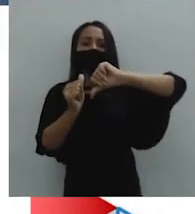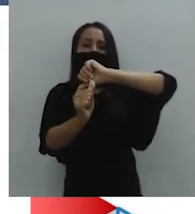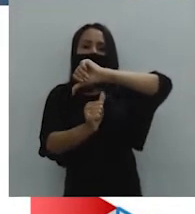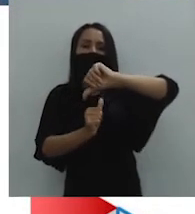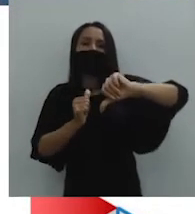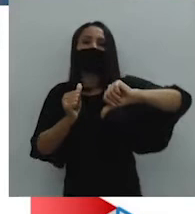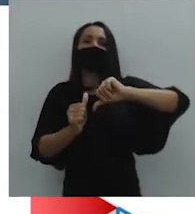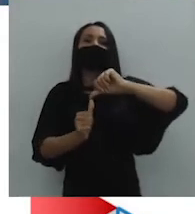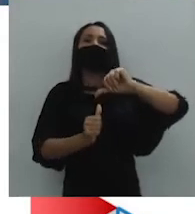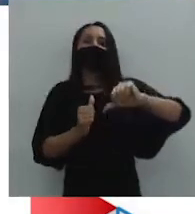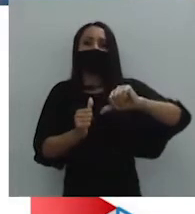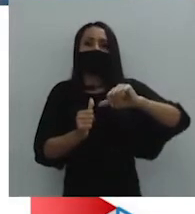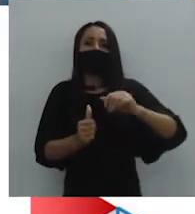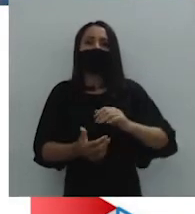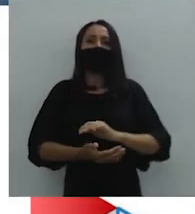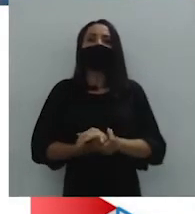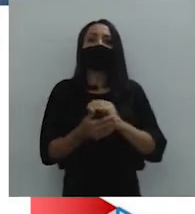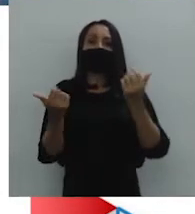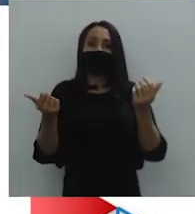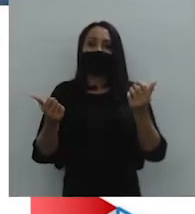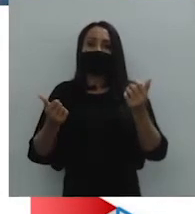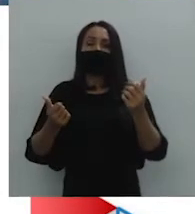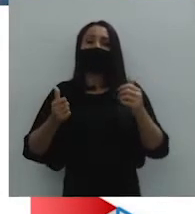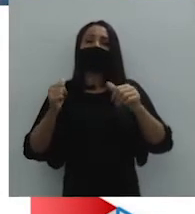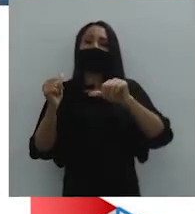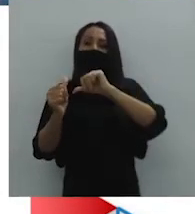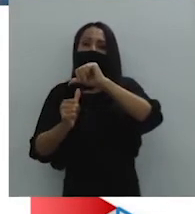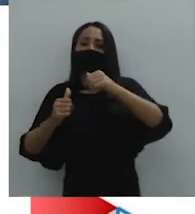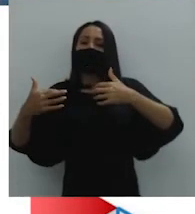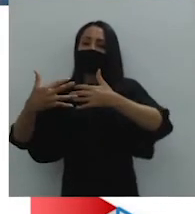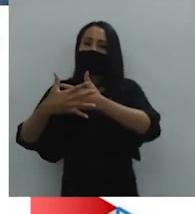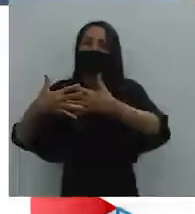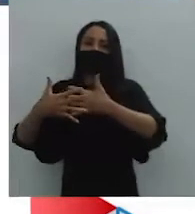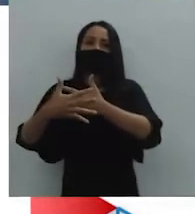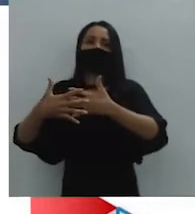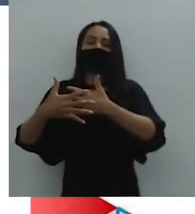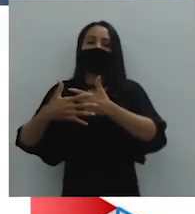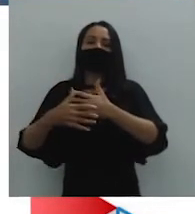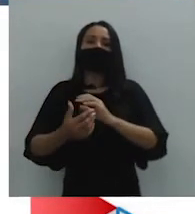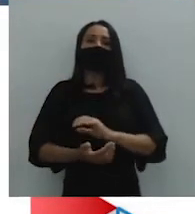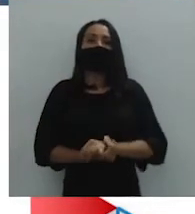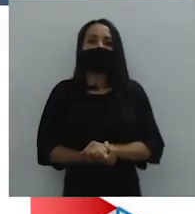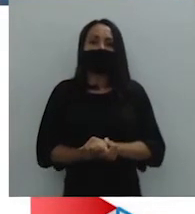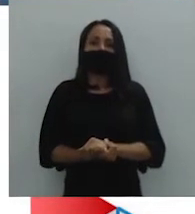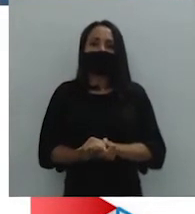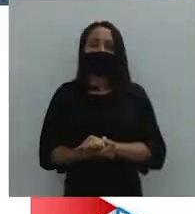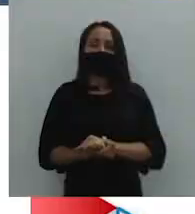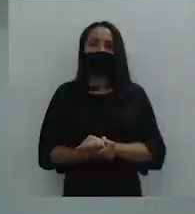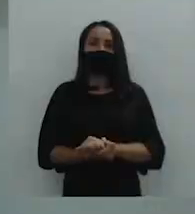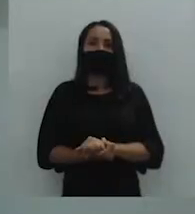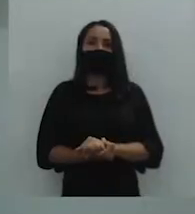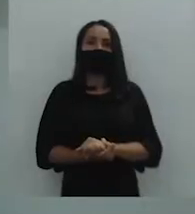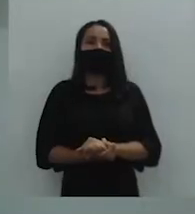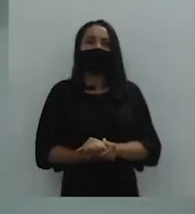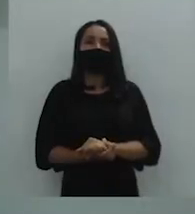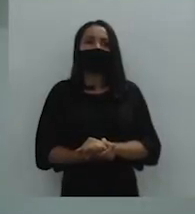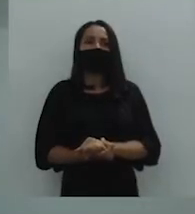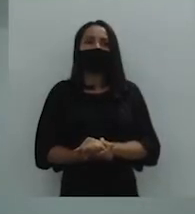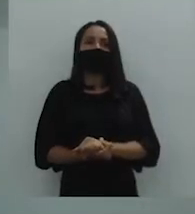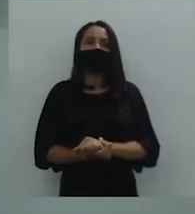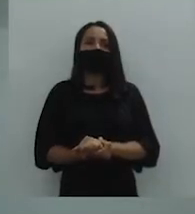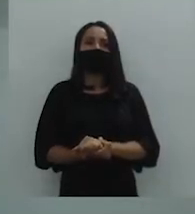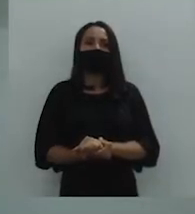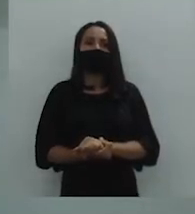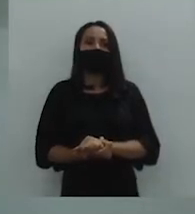transformando e puxando para a questão da urbanizada. Quanto menos ele mexer e intervir, é a natural, certo?